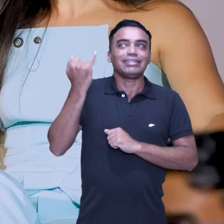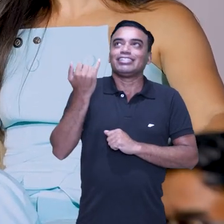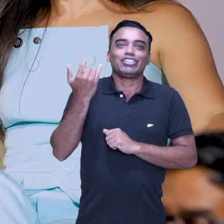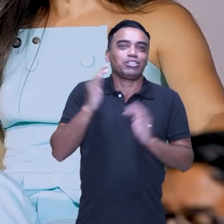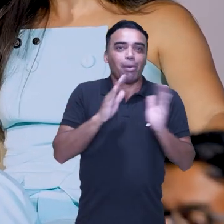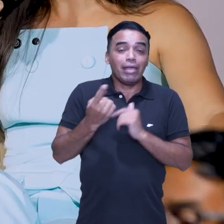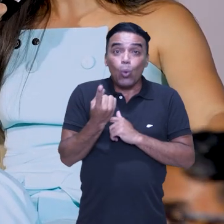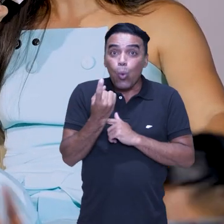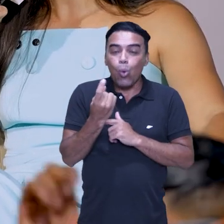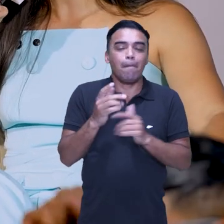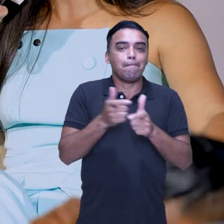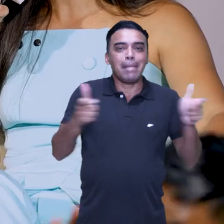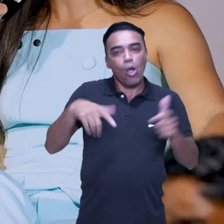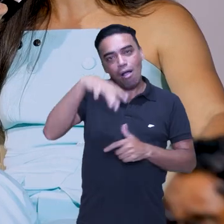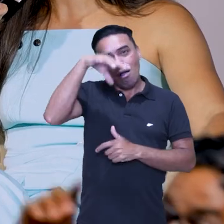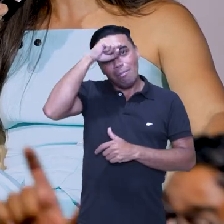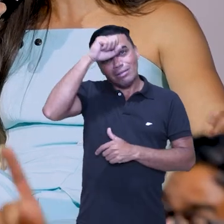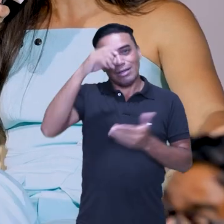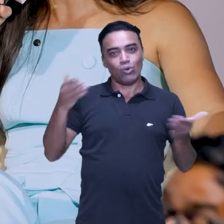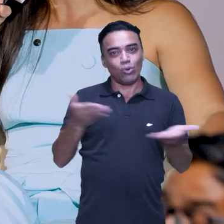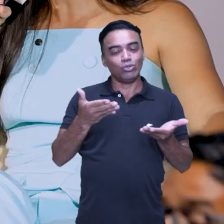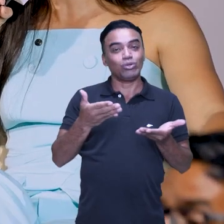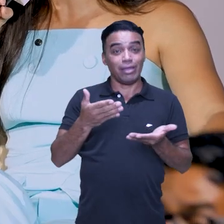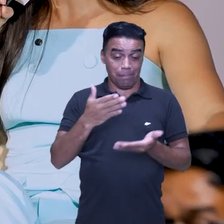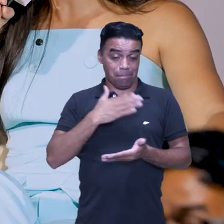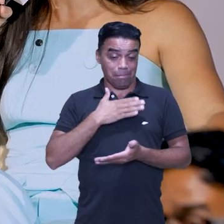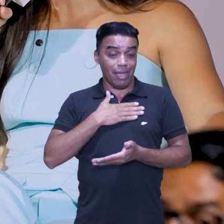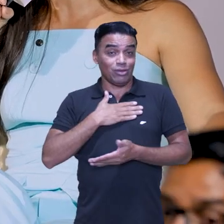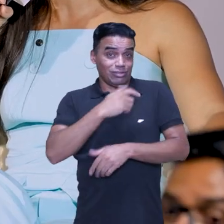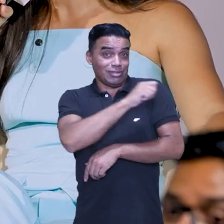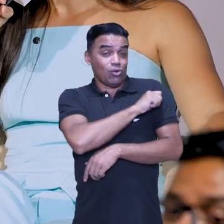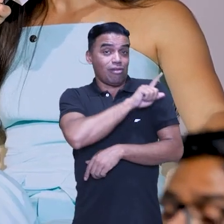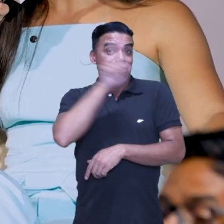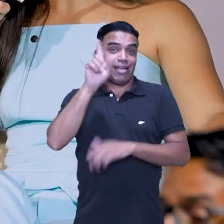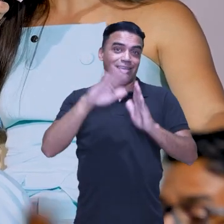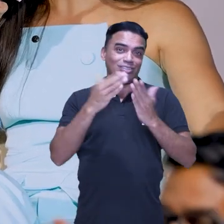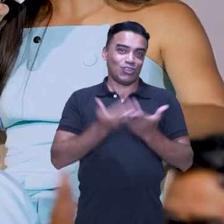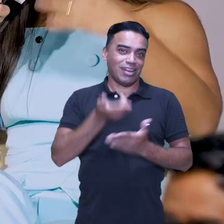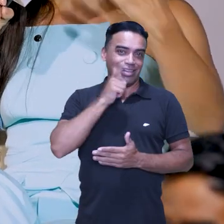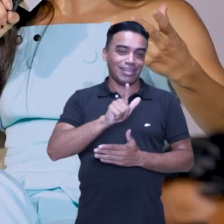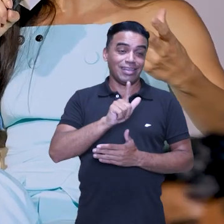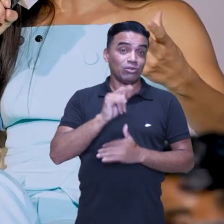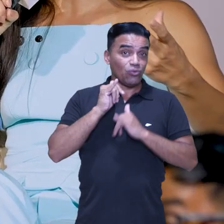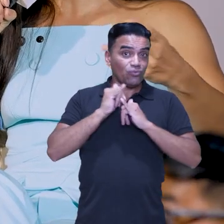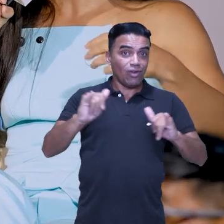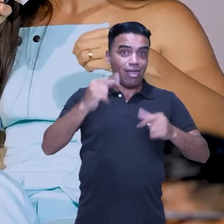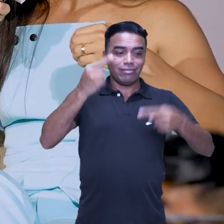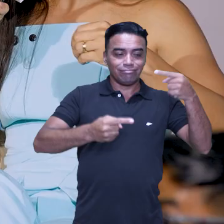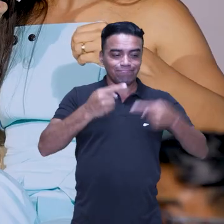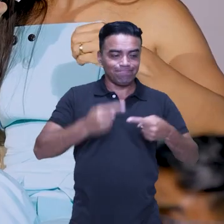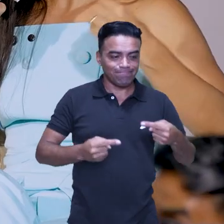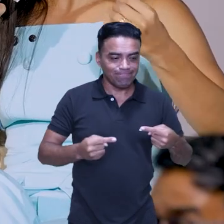talvez o maior aprendizado seja o que os meus alunos tiveram em sala de aula. Quando eu suscitei o